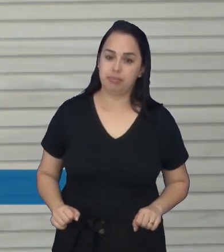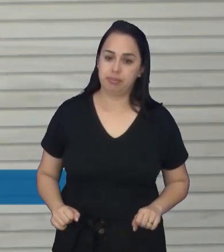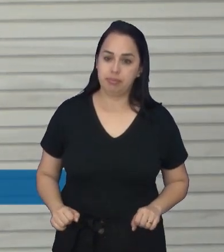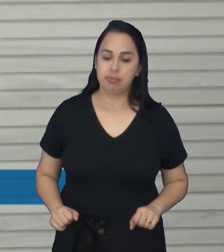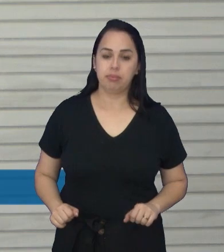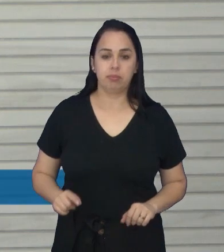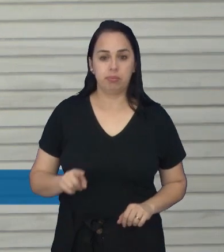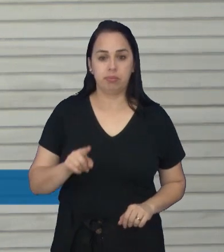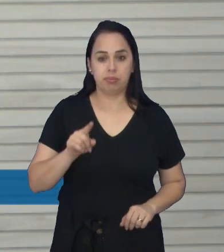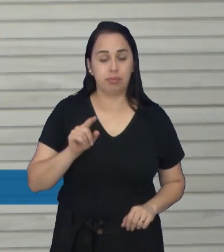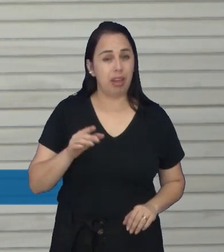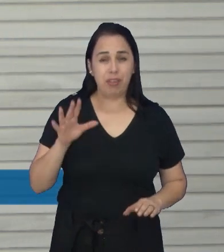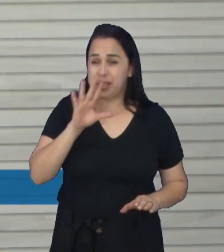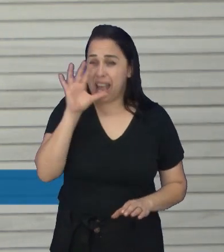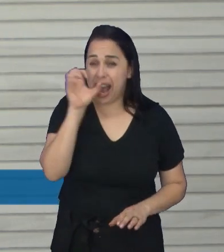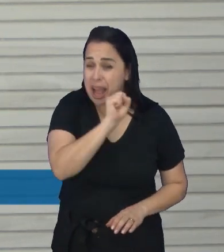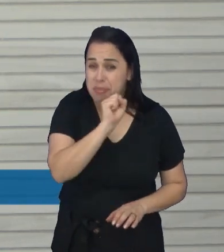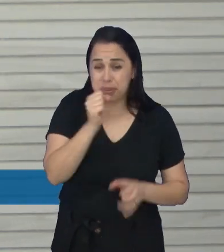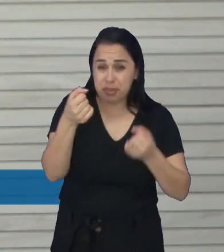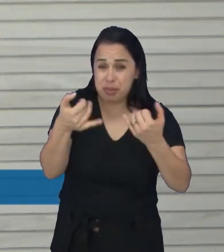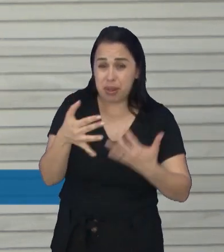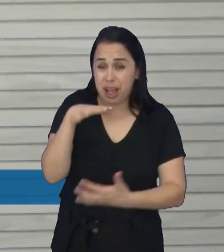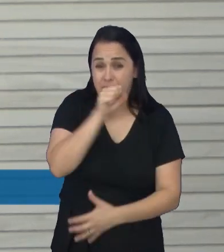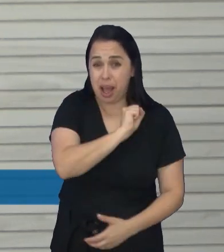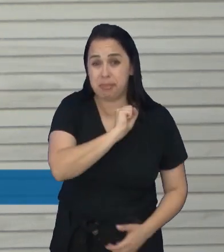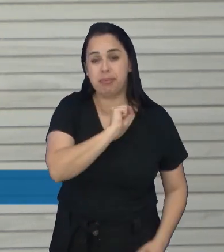você é muito rápido